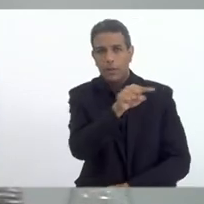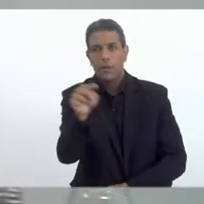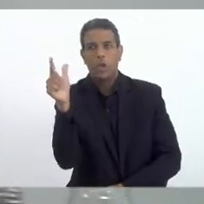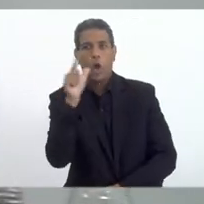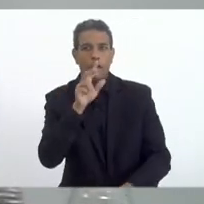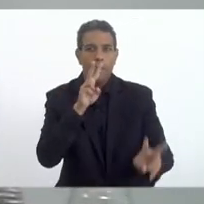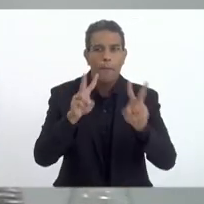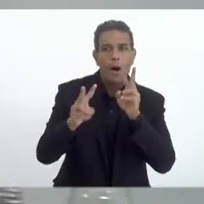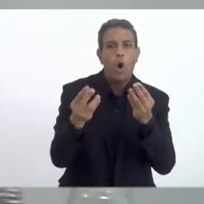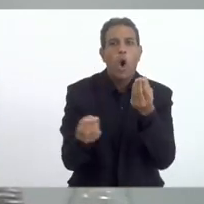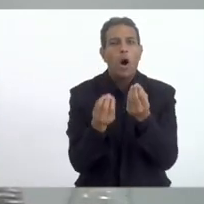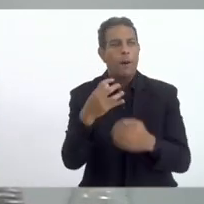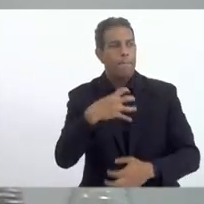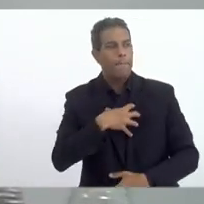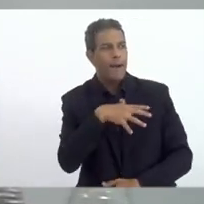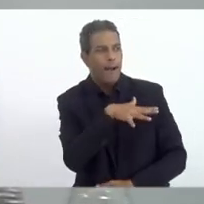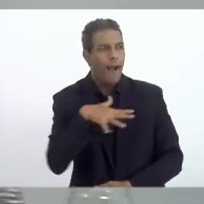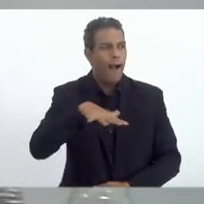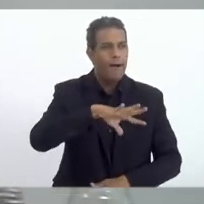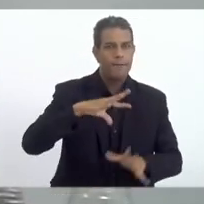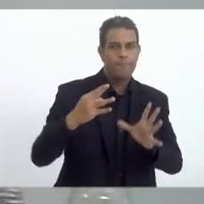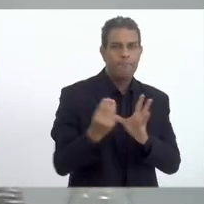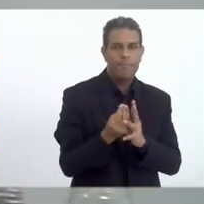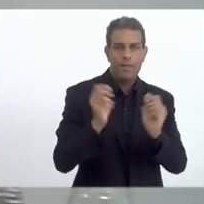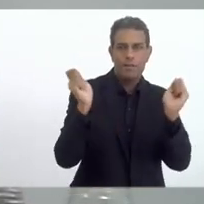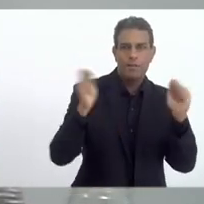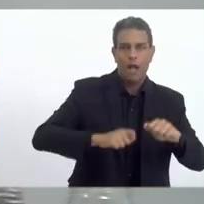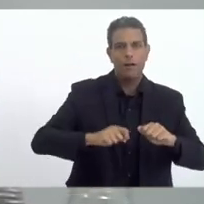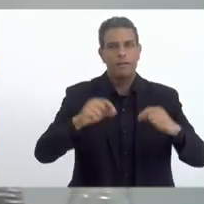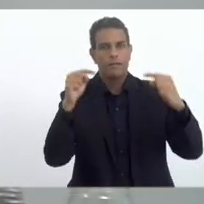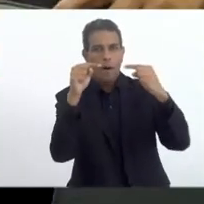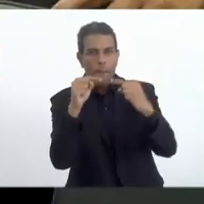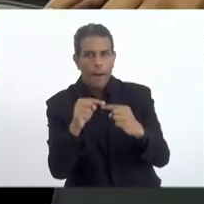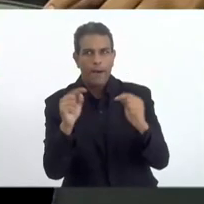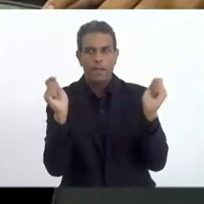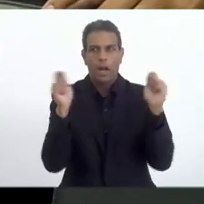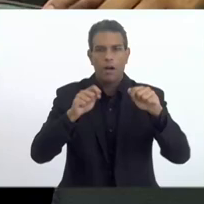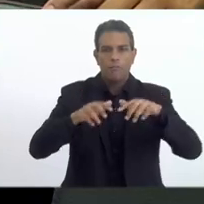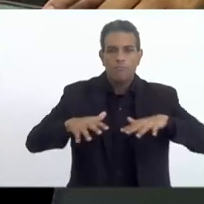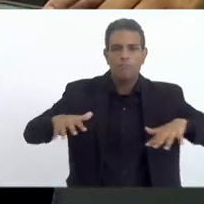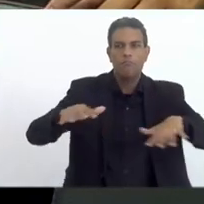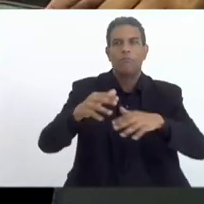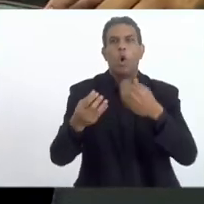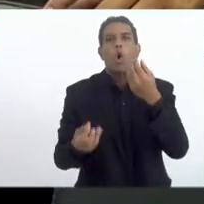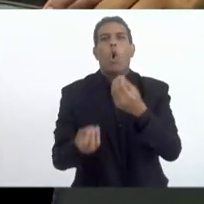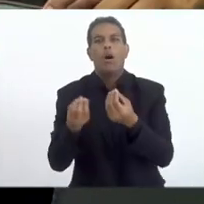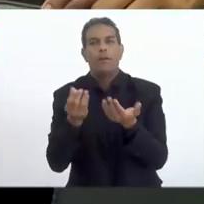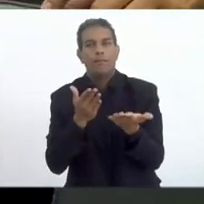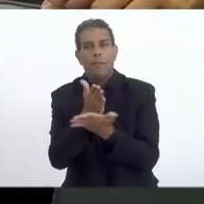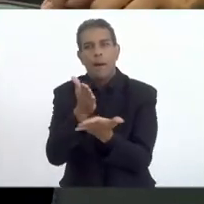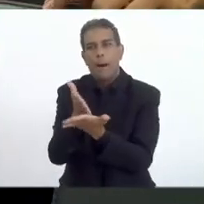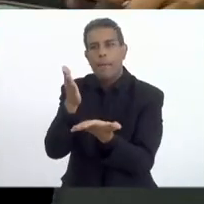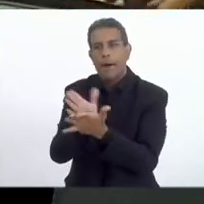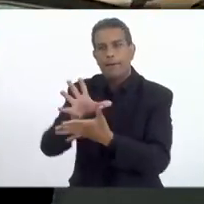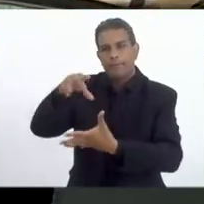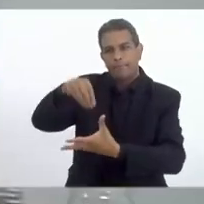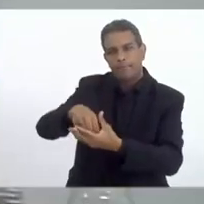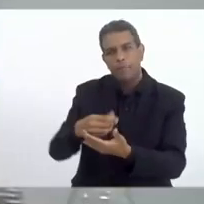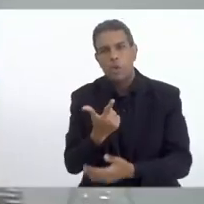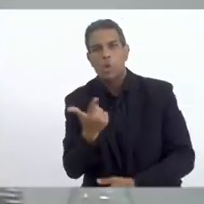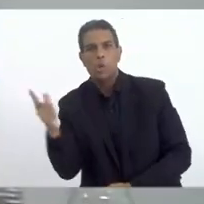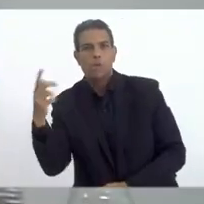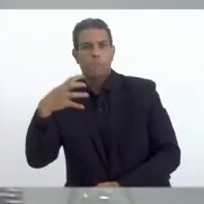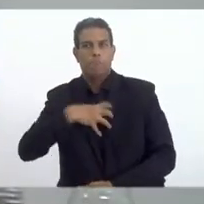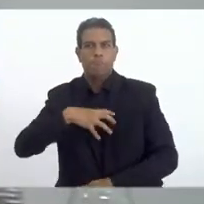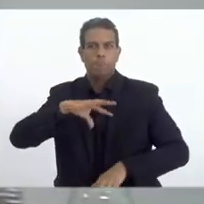ver aqui, eu posso dizer que ao nosso ver aqui, não gera um impacto significativo ao regime, pode ser passível de uma sanção e não